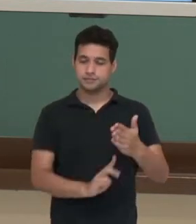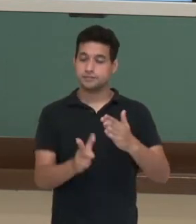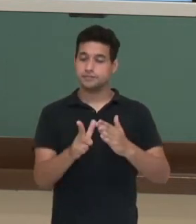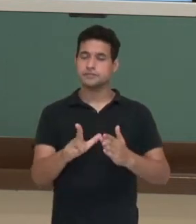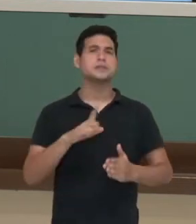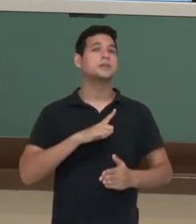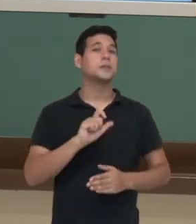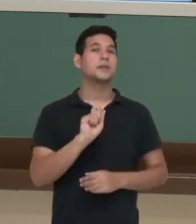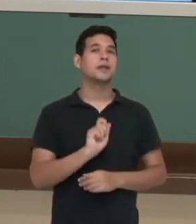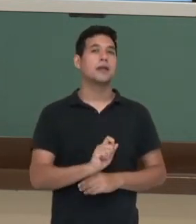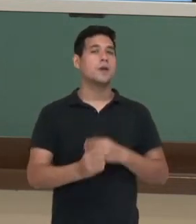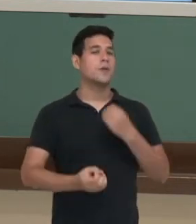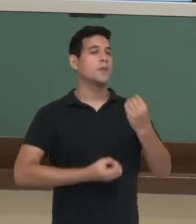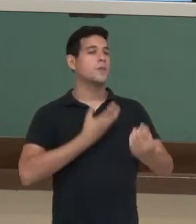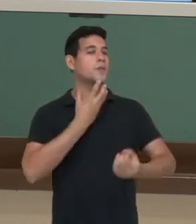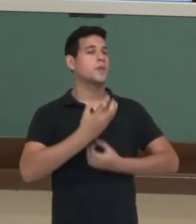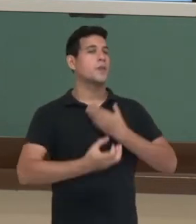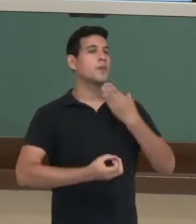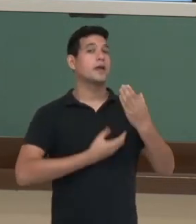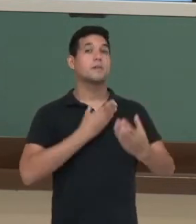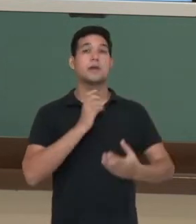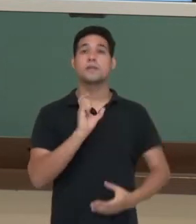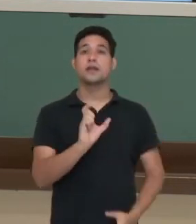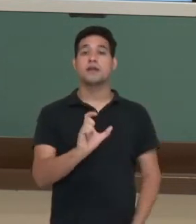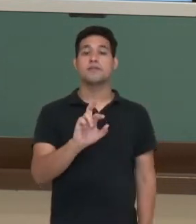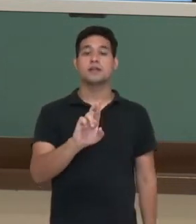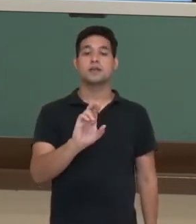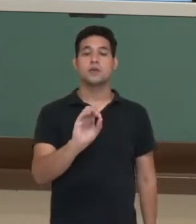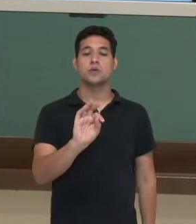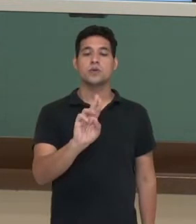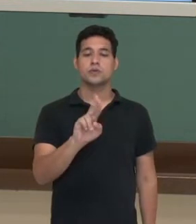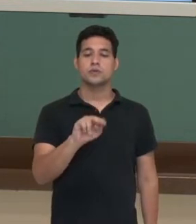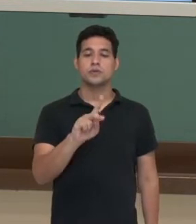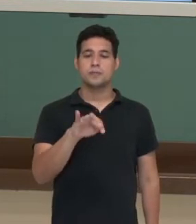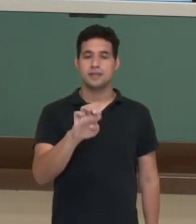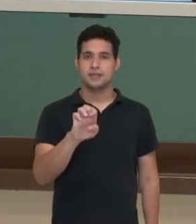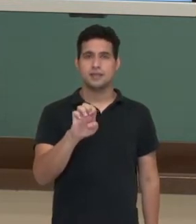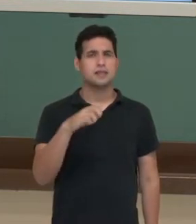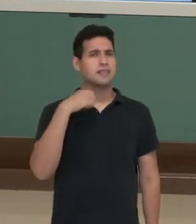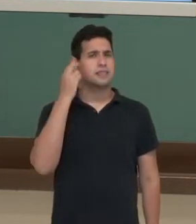temos o poema Rotundamente Negra.